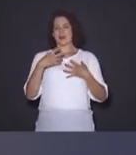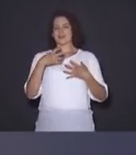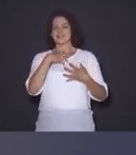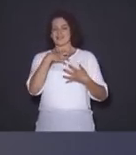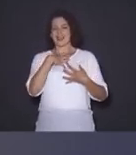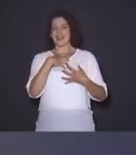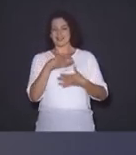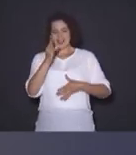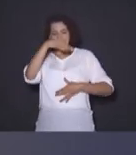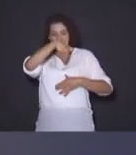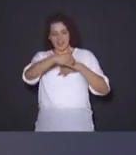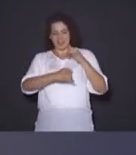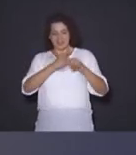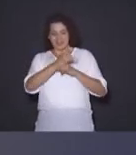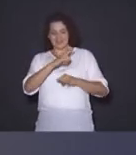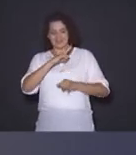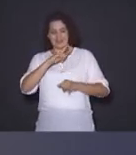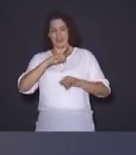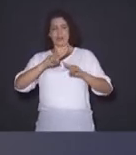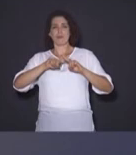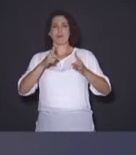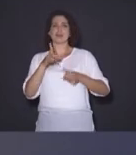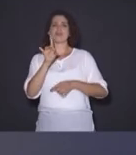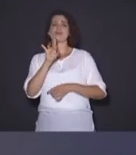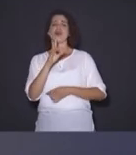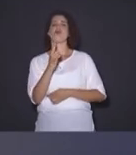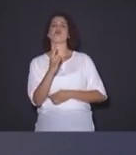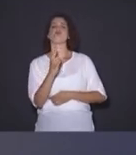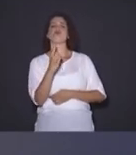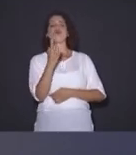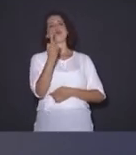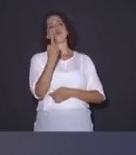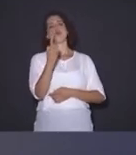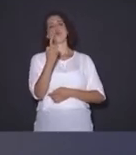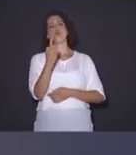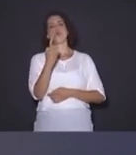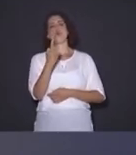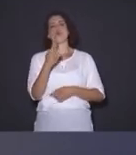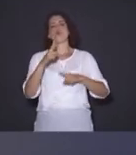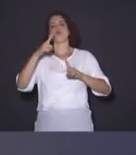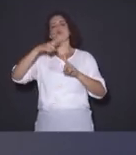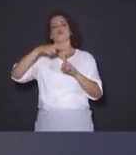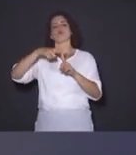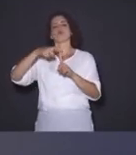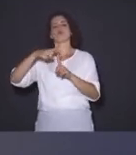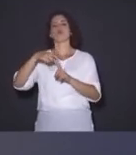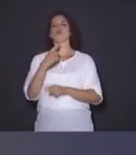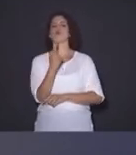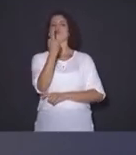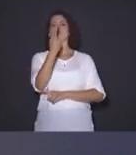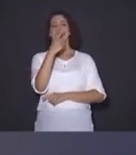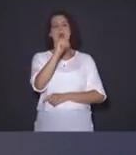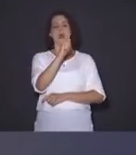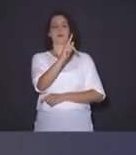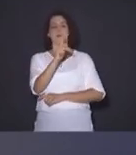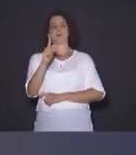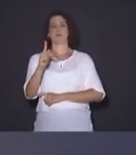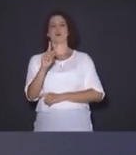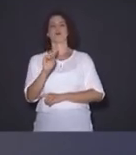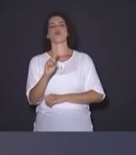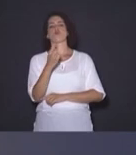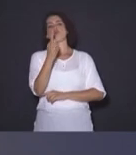na verdade a gente está apenas navegando em uma plataforma em um em um tipo de